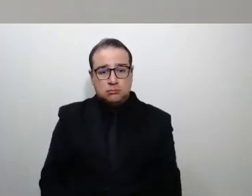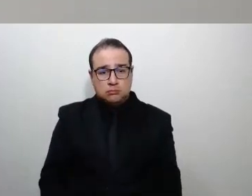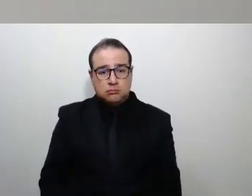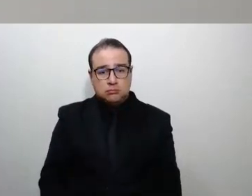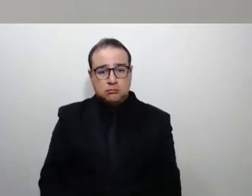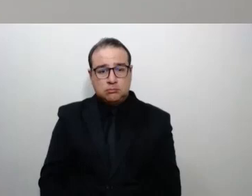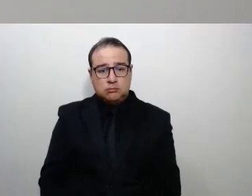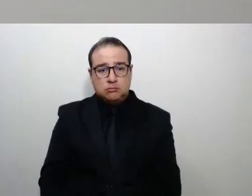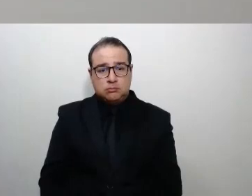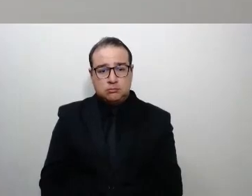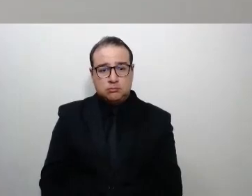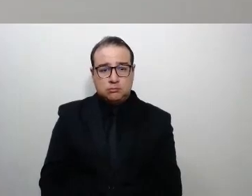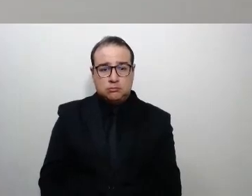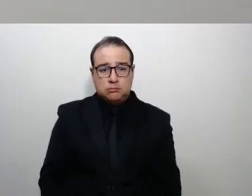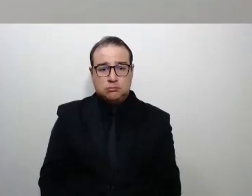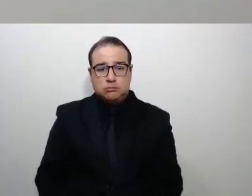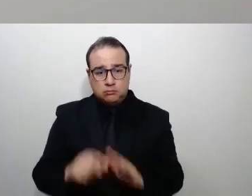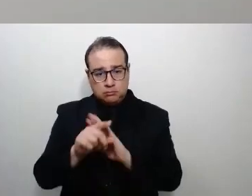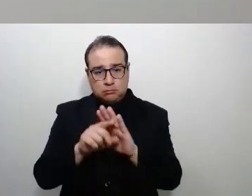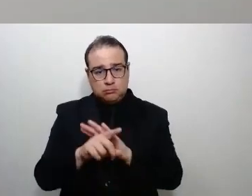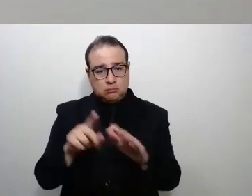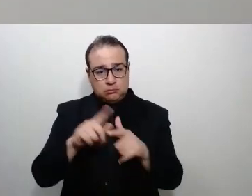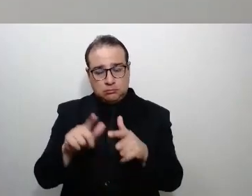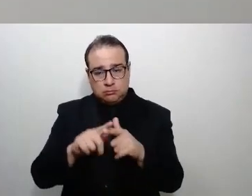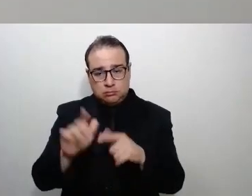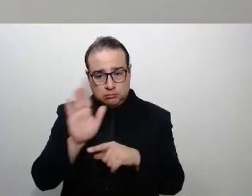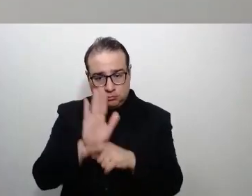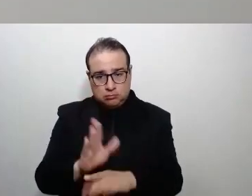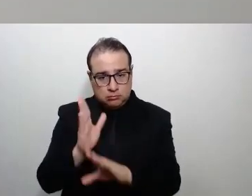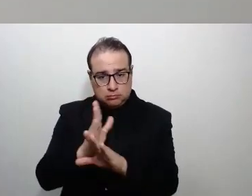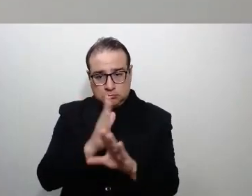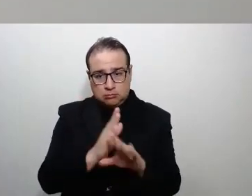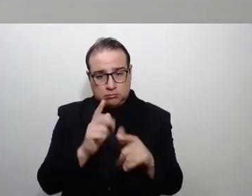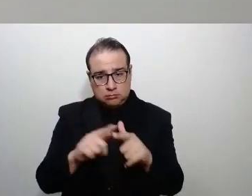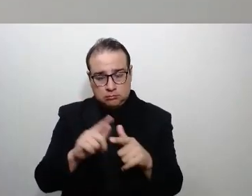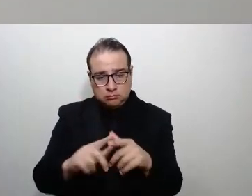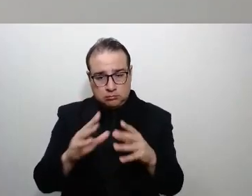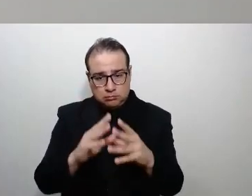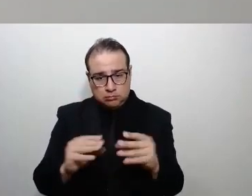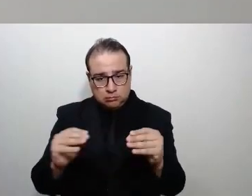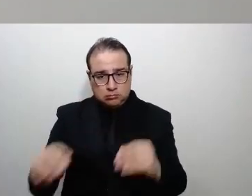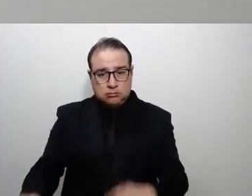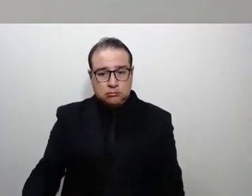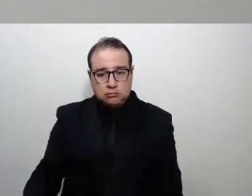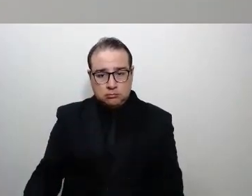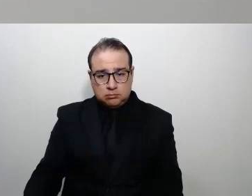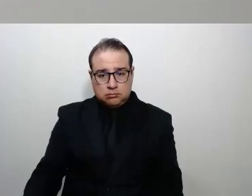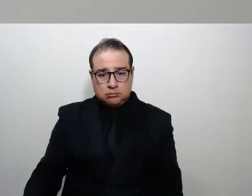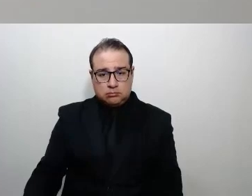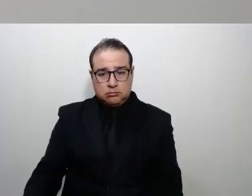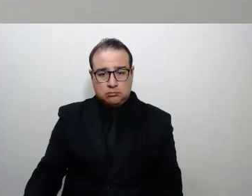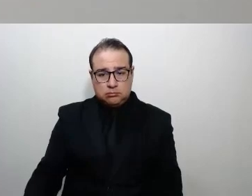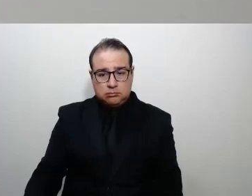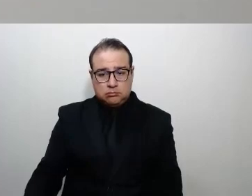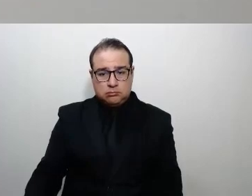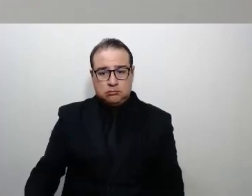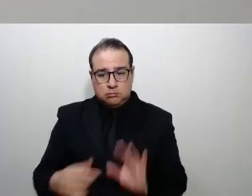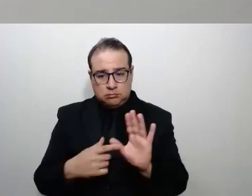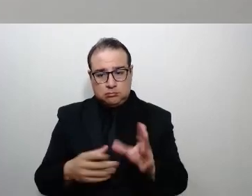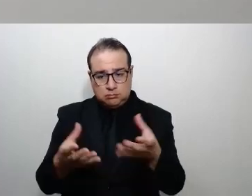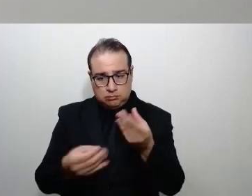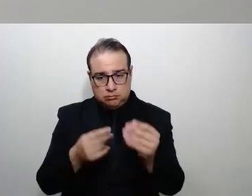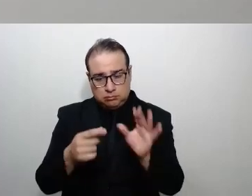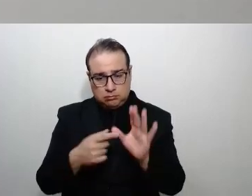examinar os problemas ajudar a encontrar soluções mas também reconhecer os aspectos de